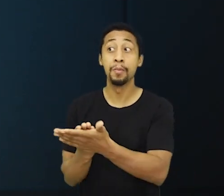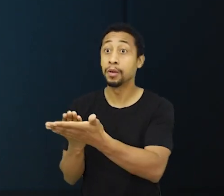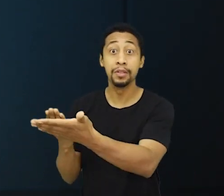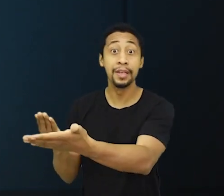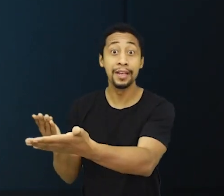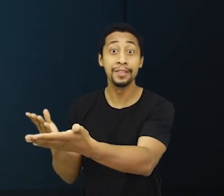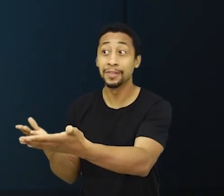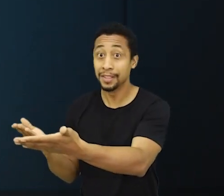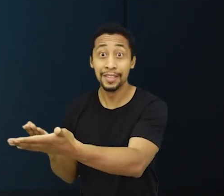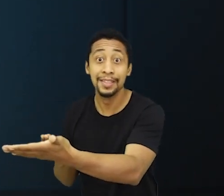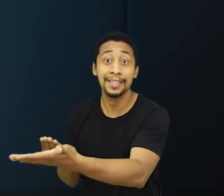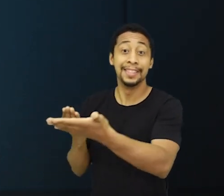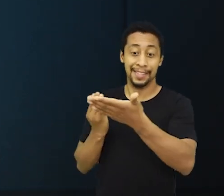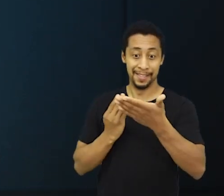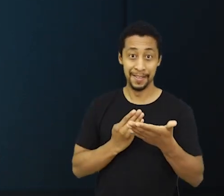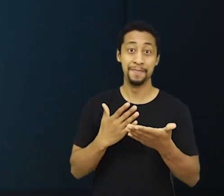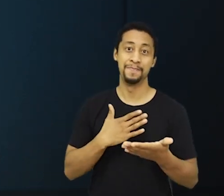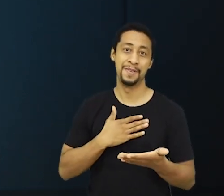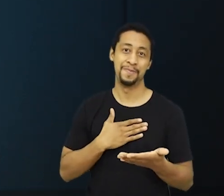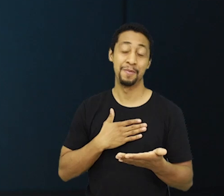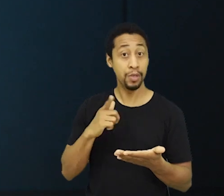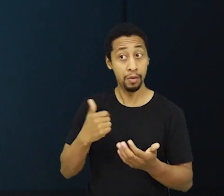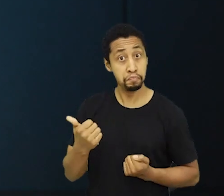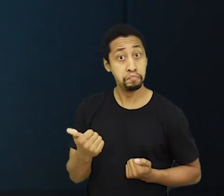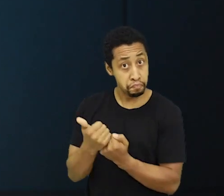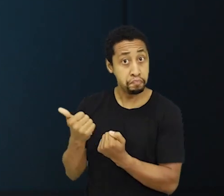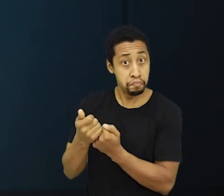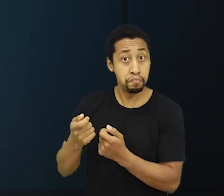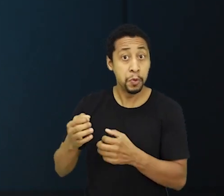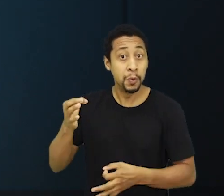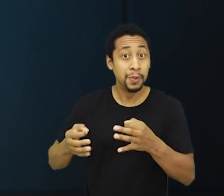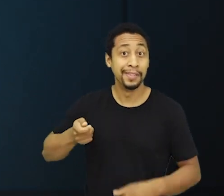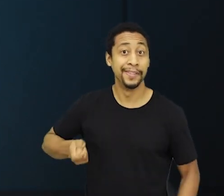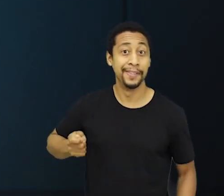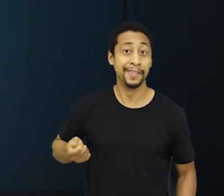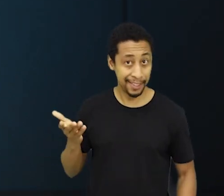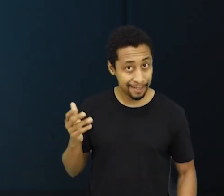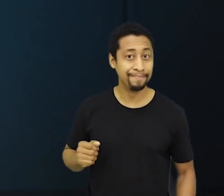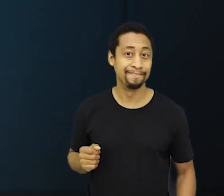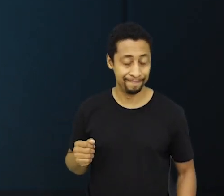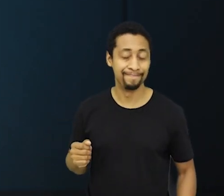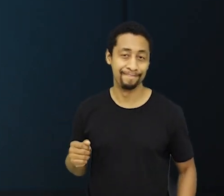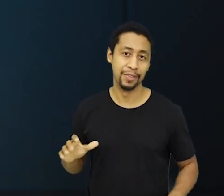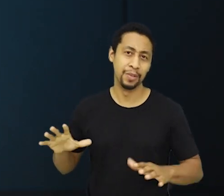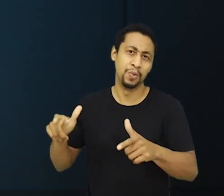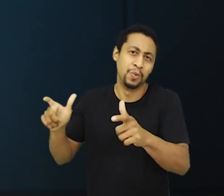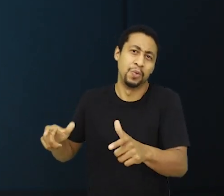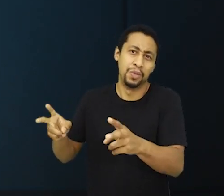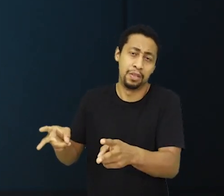para minha jurisdição, porque eu era o juiz auxiliar da vara. E aí ficou claro que tudo isso tinha